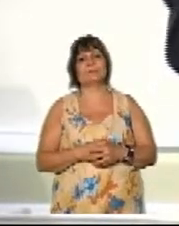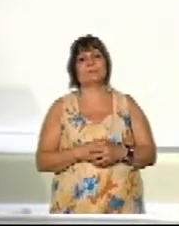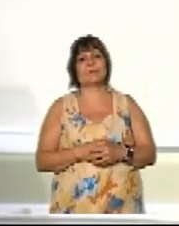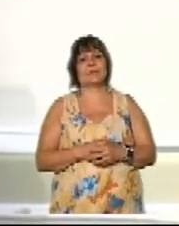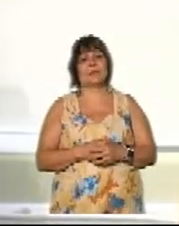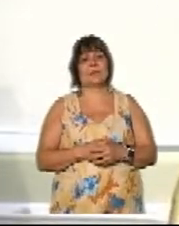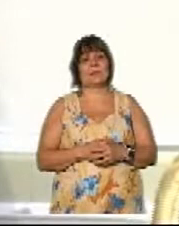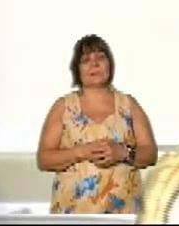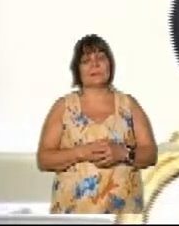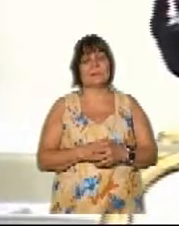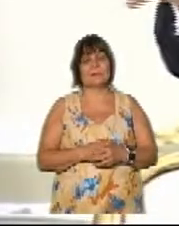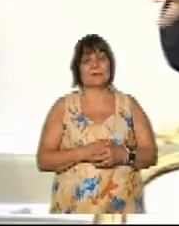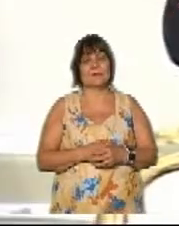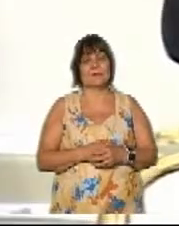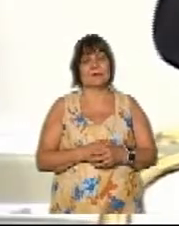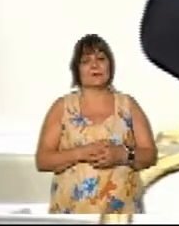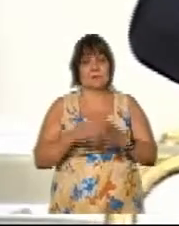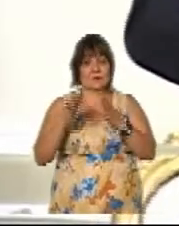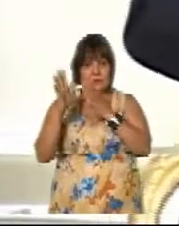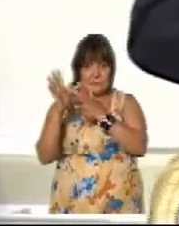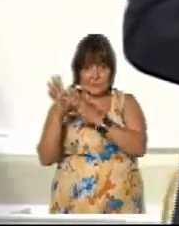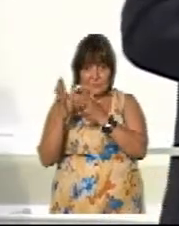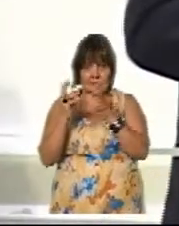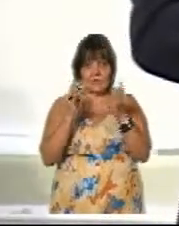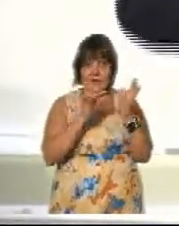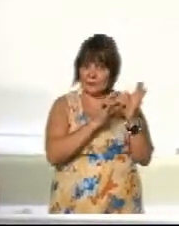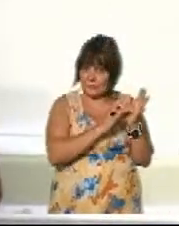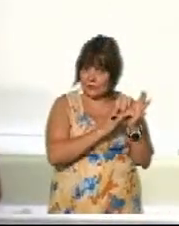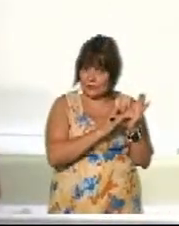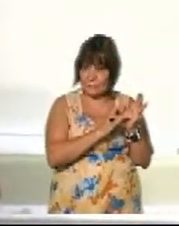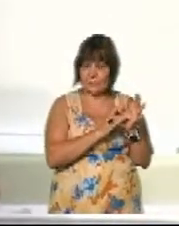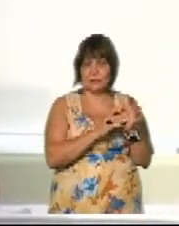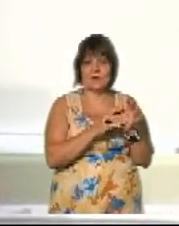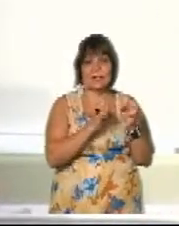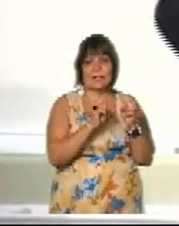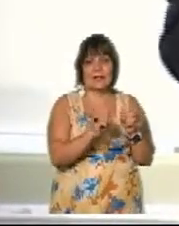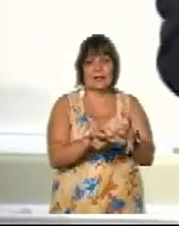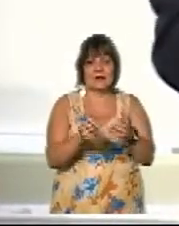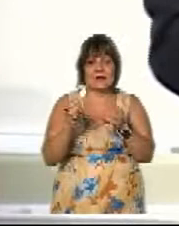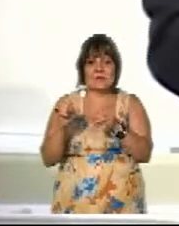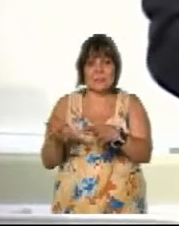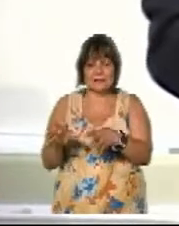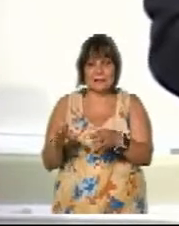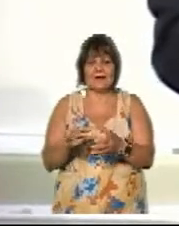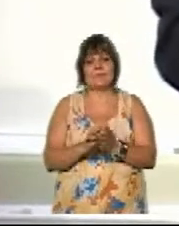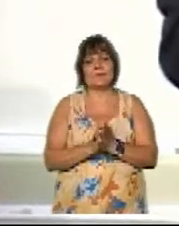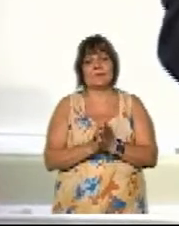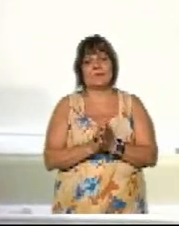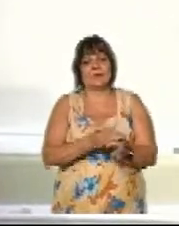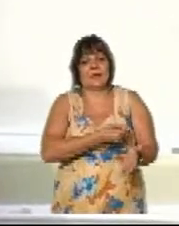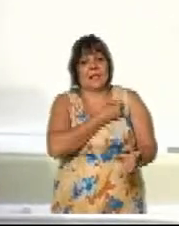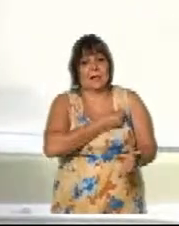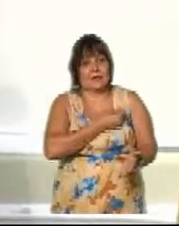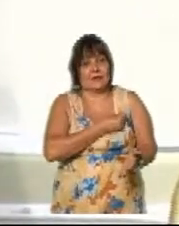do profeta. Já temos estudado isso aqui. Então, todas as instruções da vida,